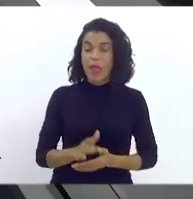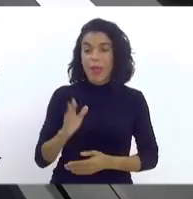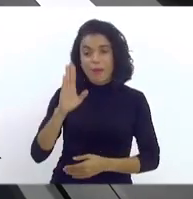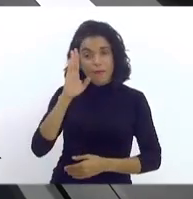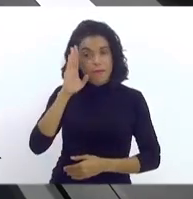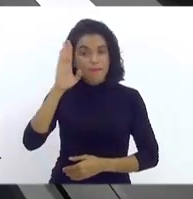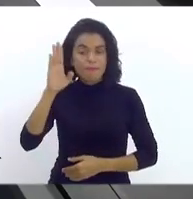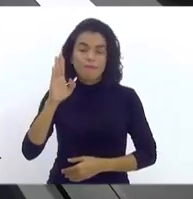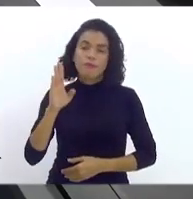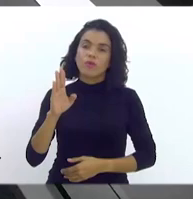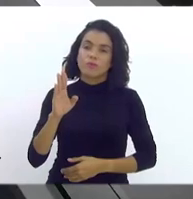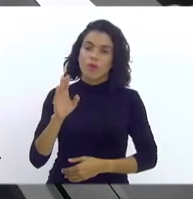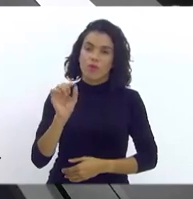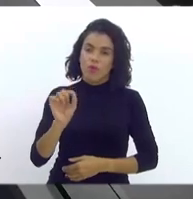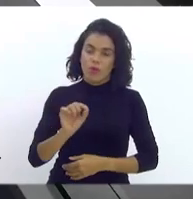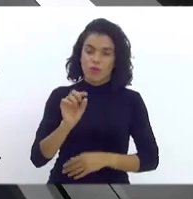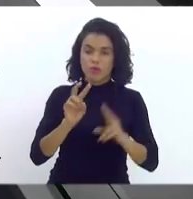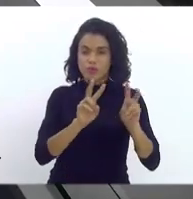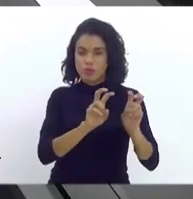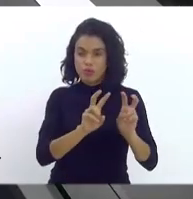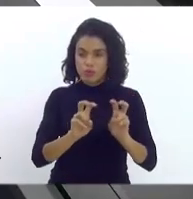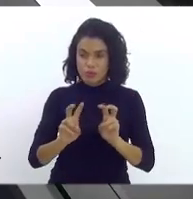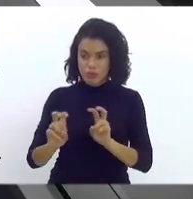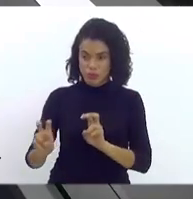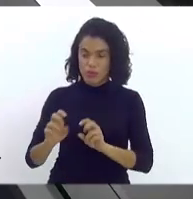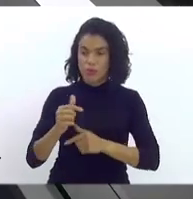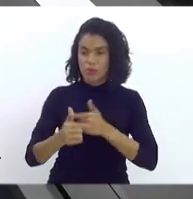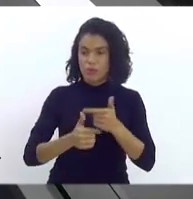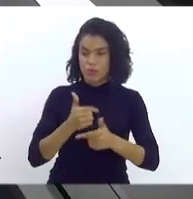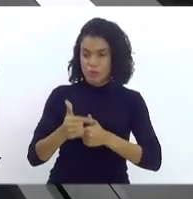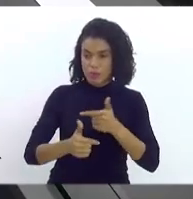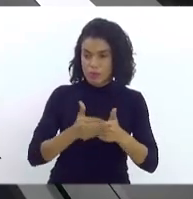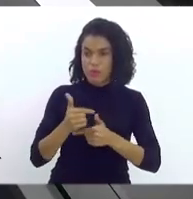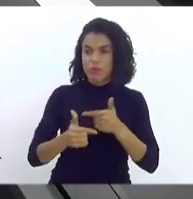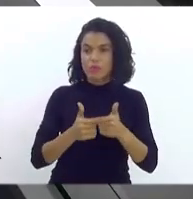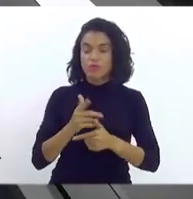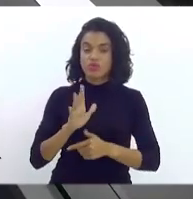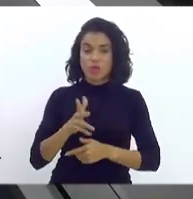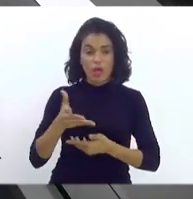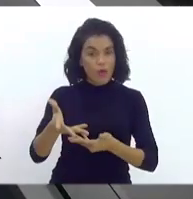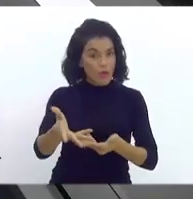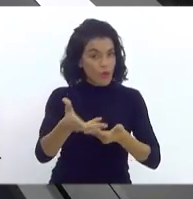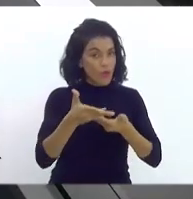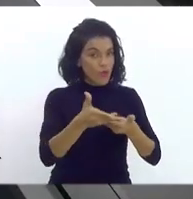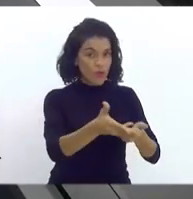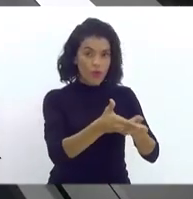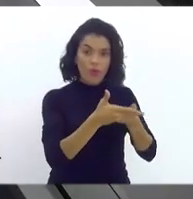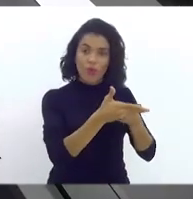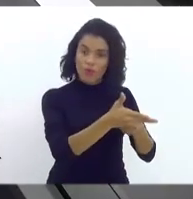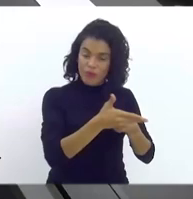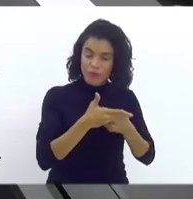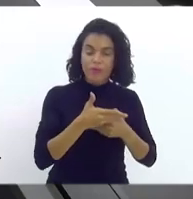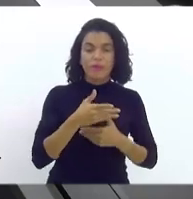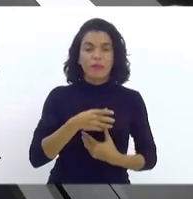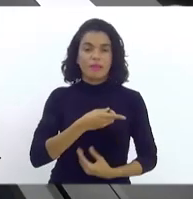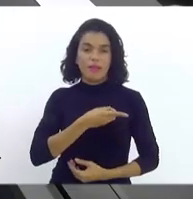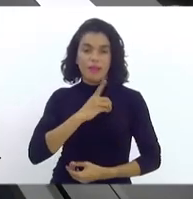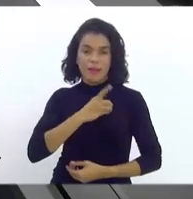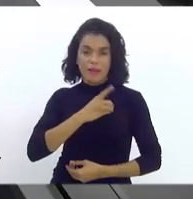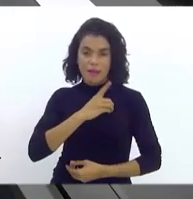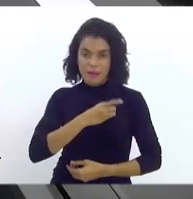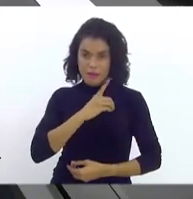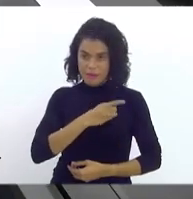ao deslinde das questões relacionadas ao serviço. Razão pela qual já fica aqui o convite para que a Delegacia de Serviços